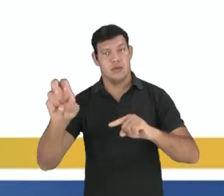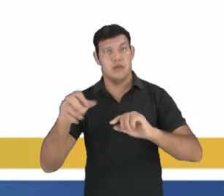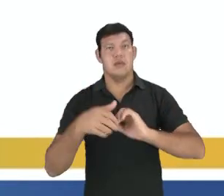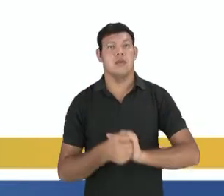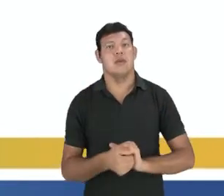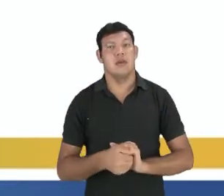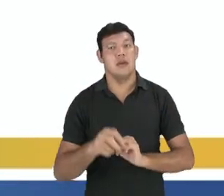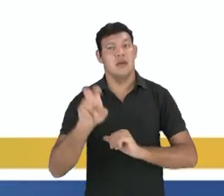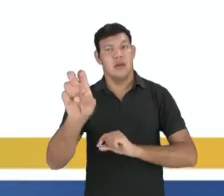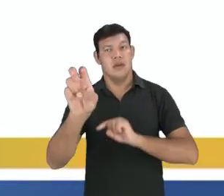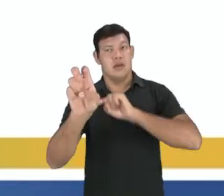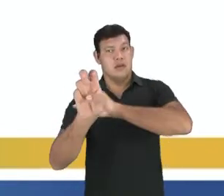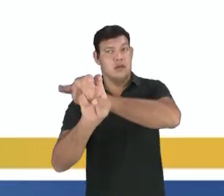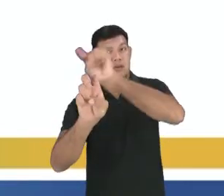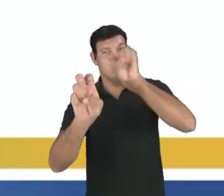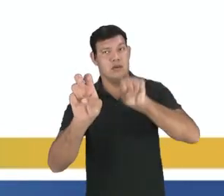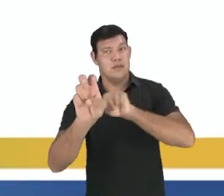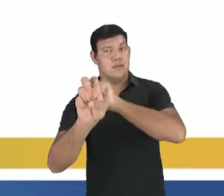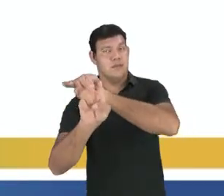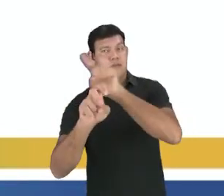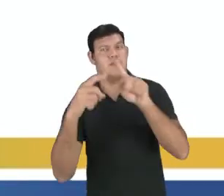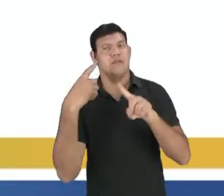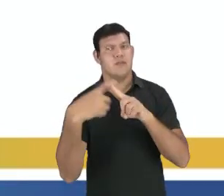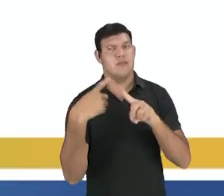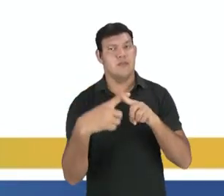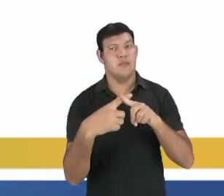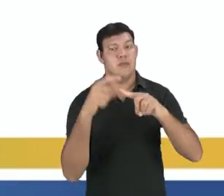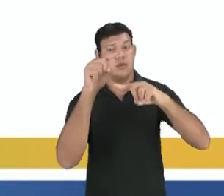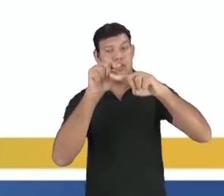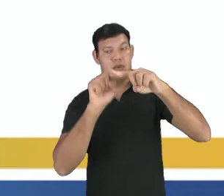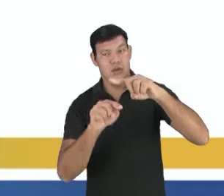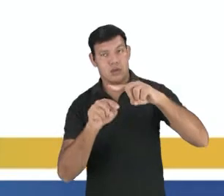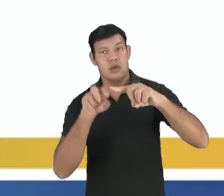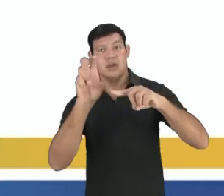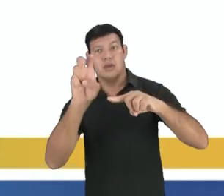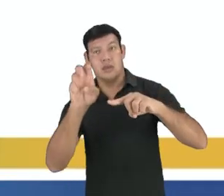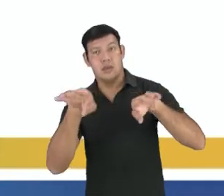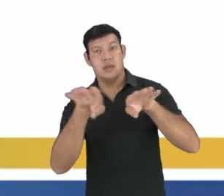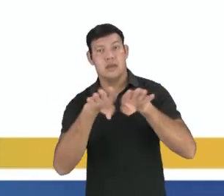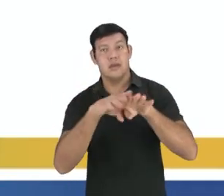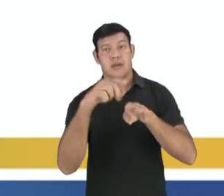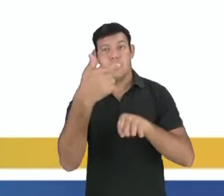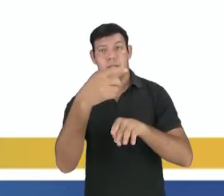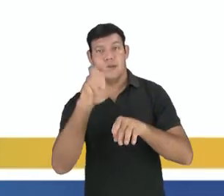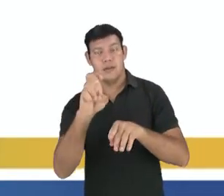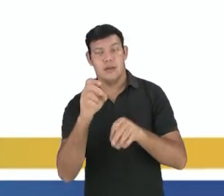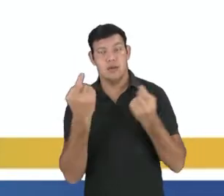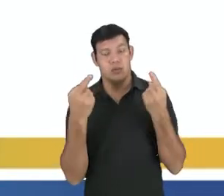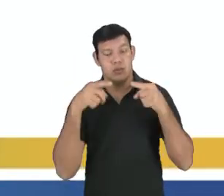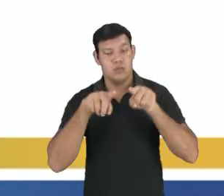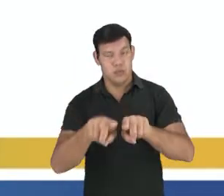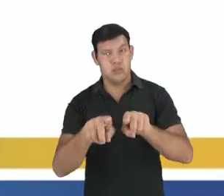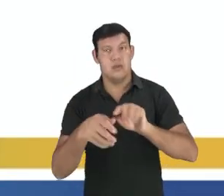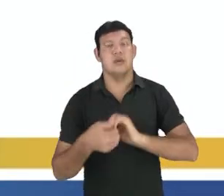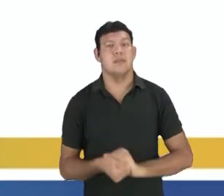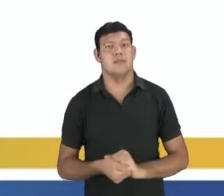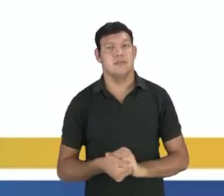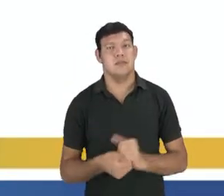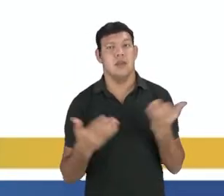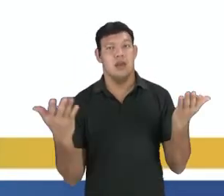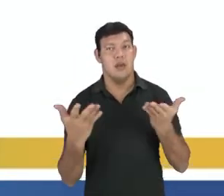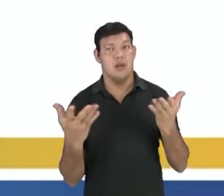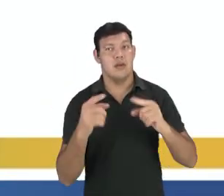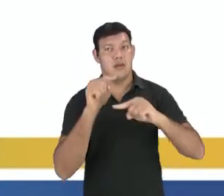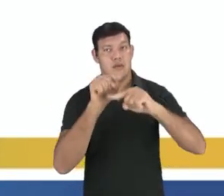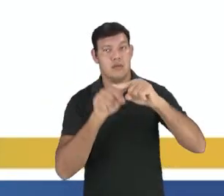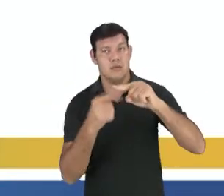Eu marquei o 25, desculpa, eu marquei o 5, por quê? Porque ele dividiu o 5 e o 25 ao mesmo tempo. Agora eu vou dividir novamente por